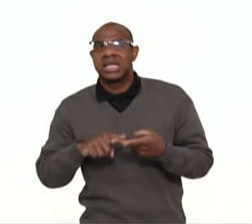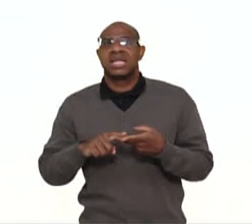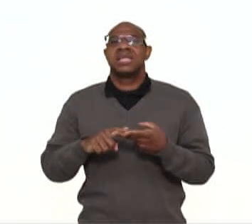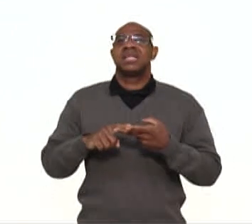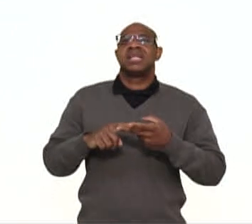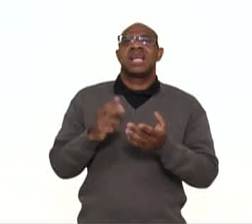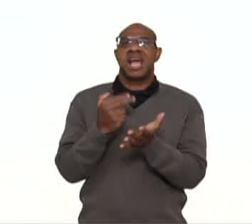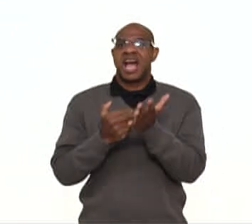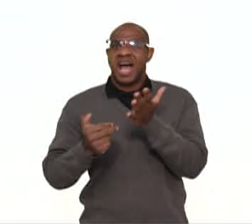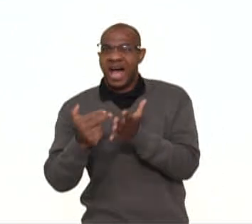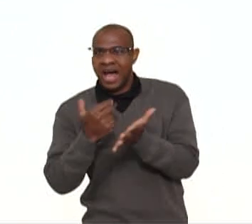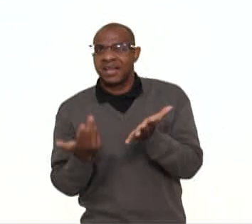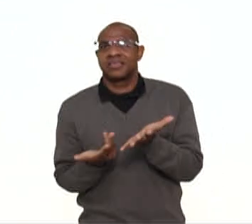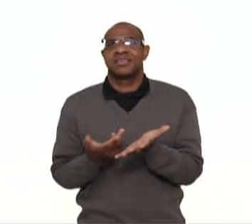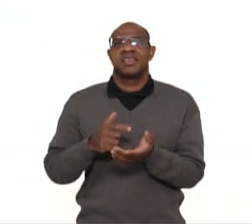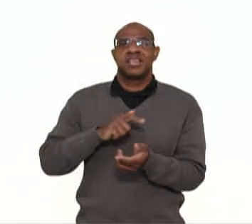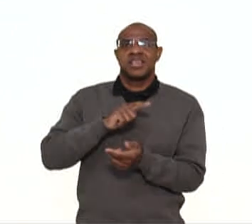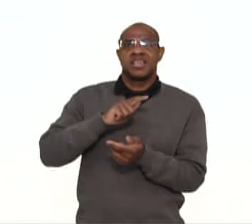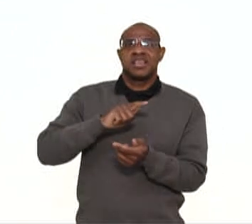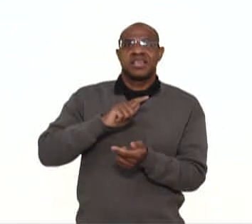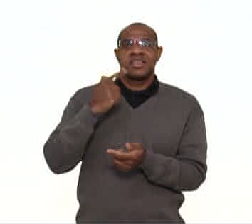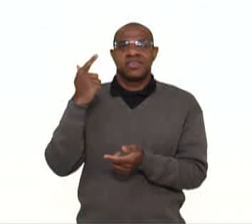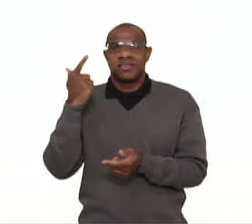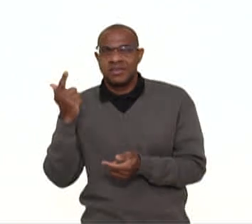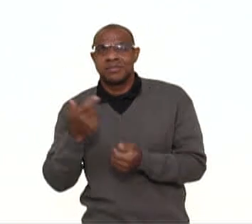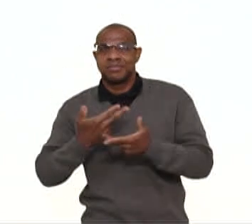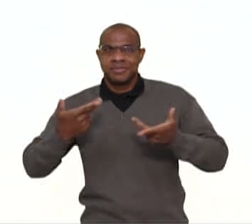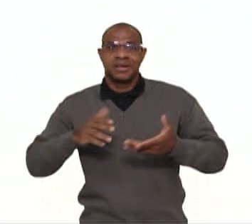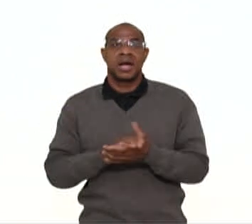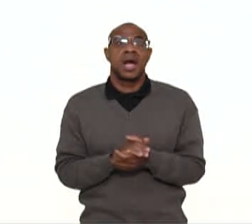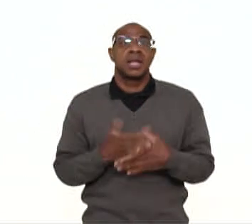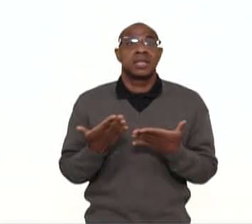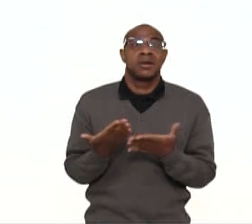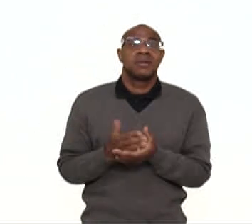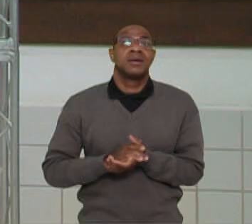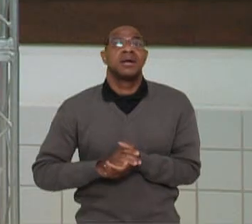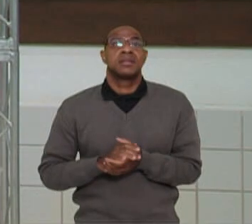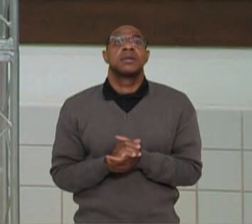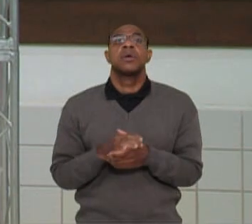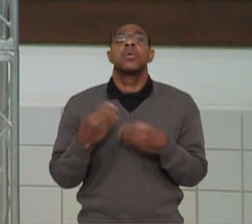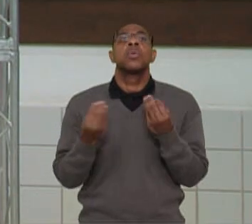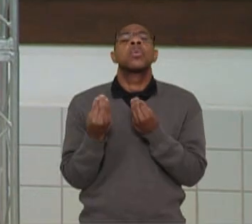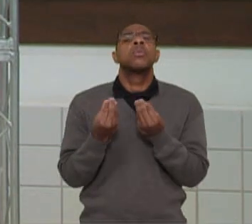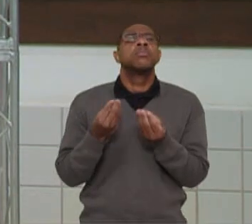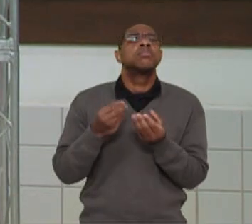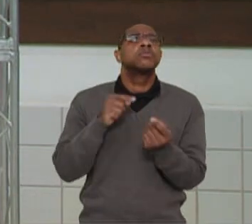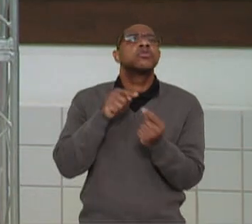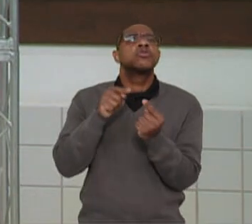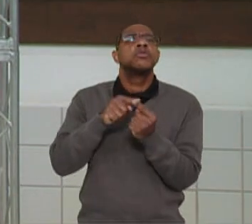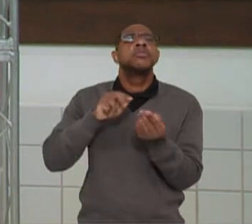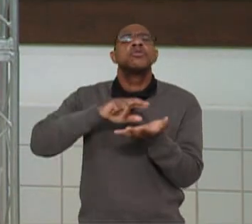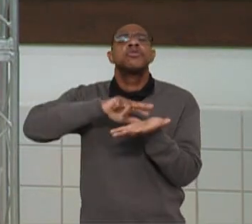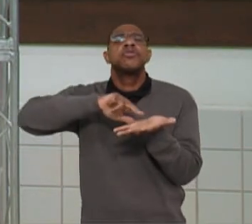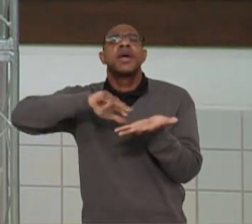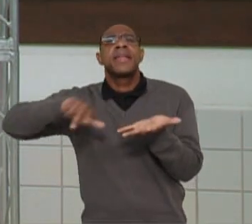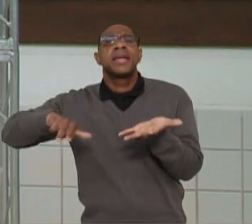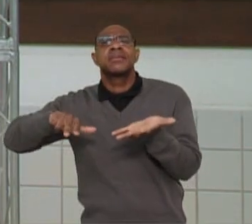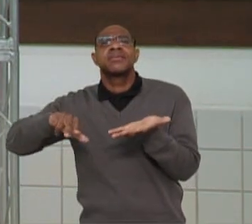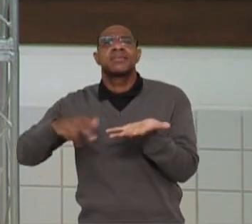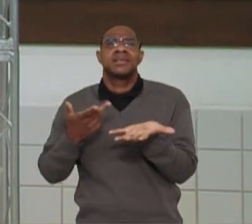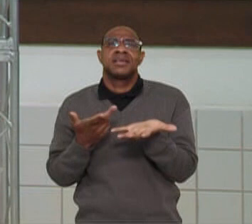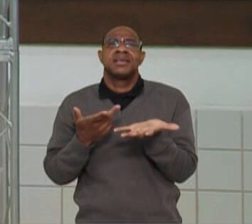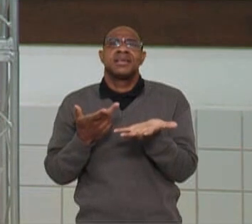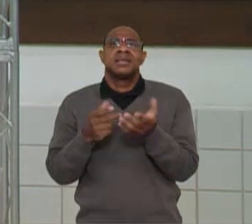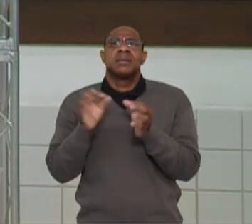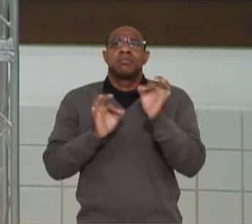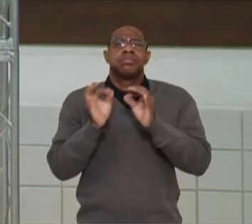certo? Letra A. De quantas maneiras diferentes ele poderia organizá-los? Esse exercício é um exercício de troca de lugares,